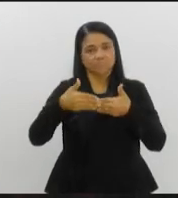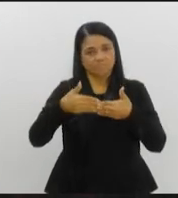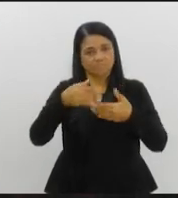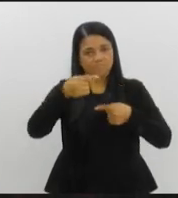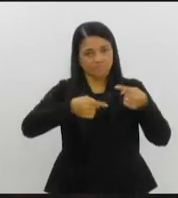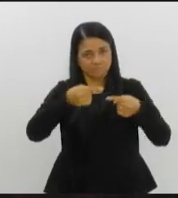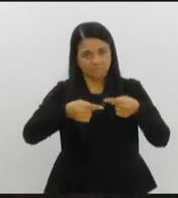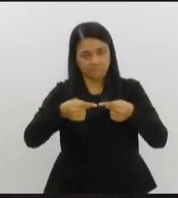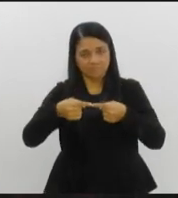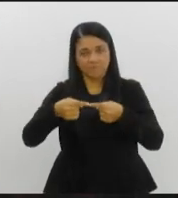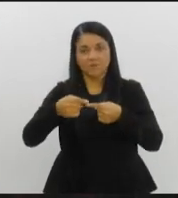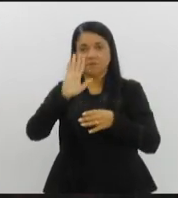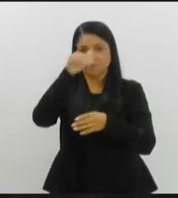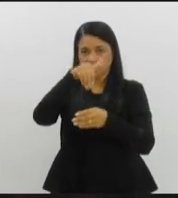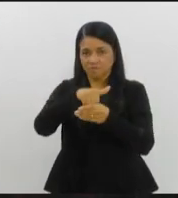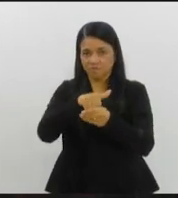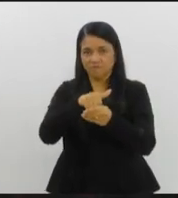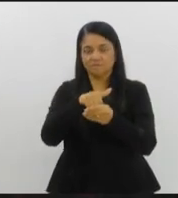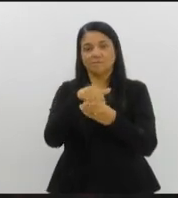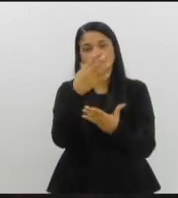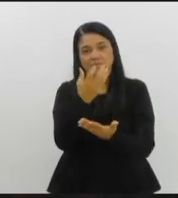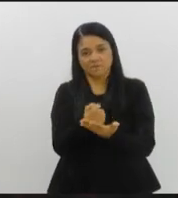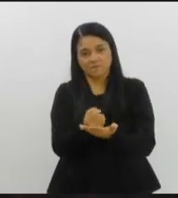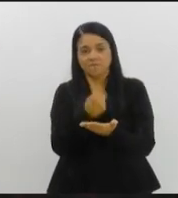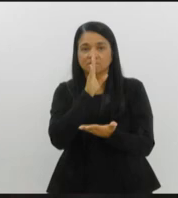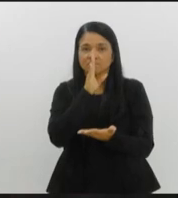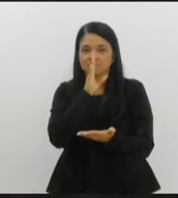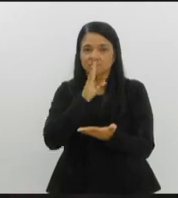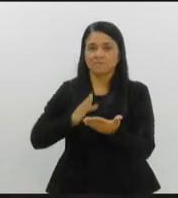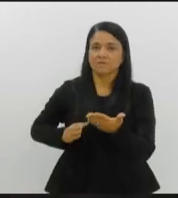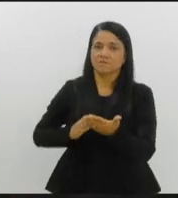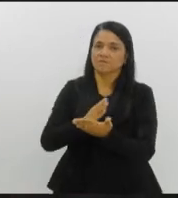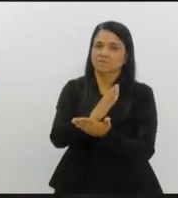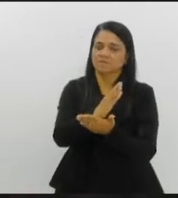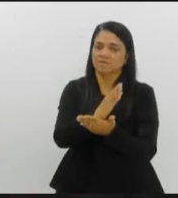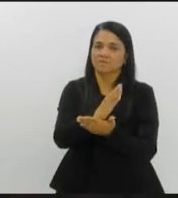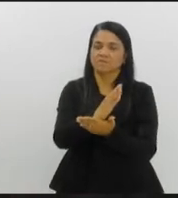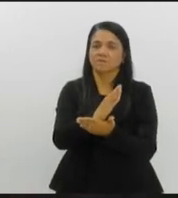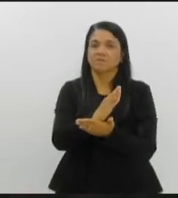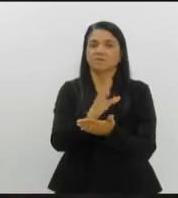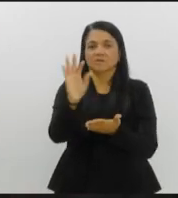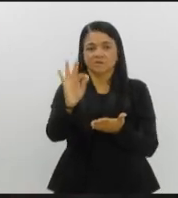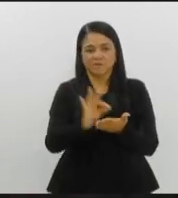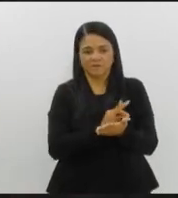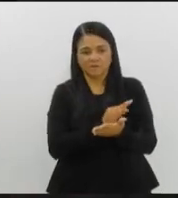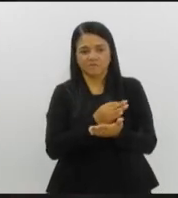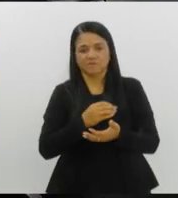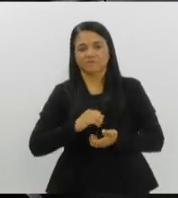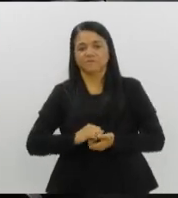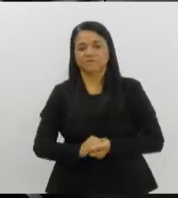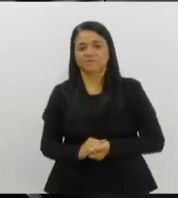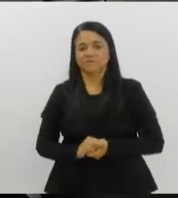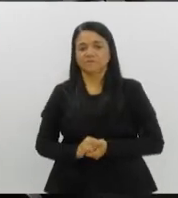discutir, encerrada a discussão. Em votação, os senhores que aprovam permaneçam como estão. Aprovado, vai autógrafo.